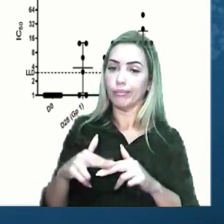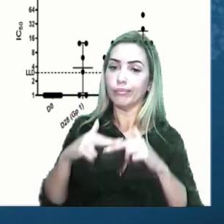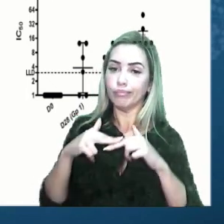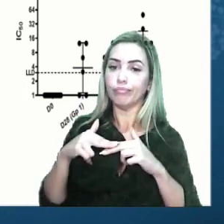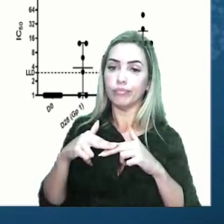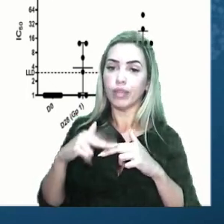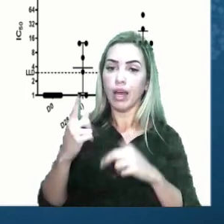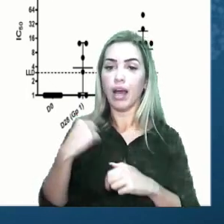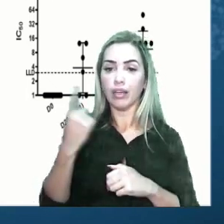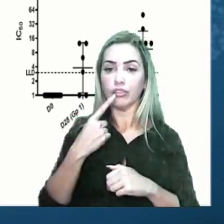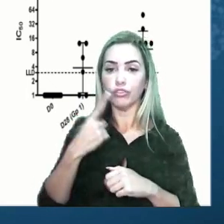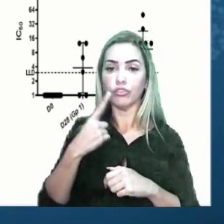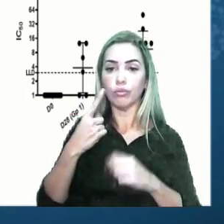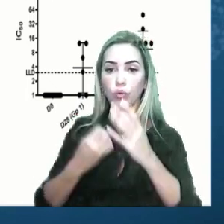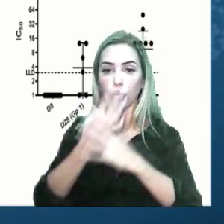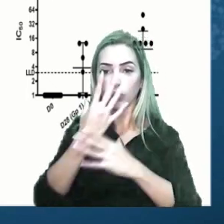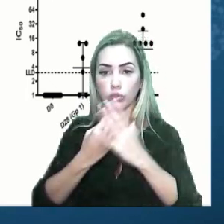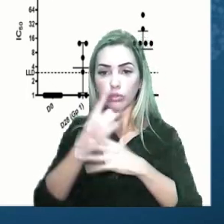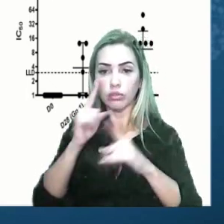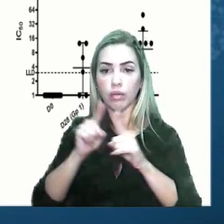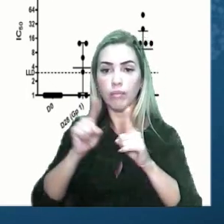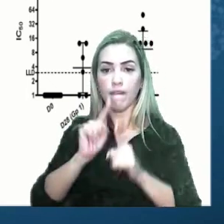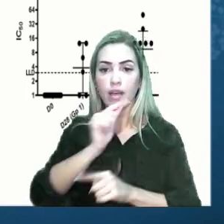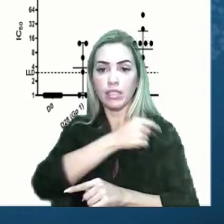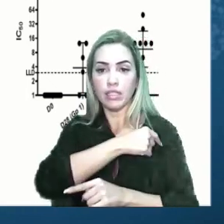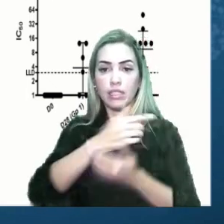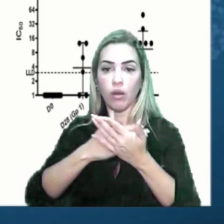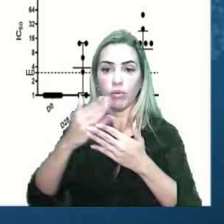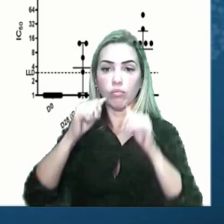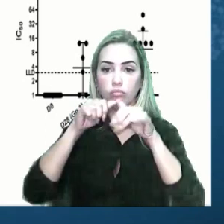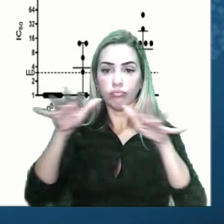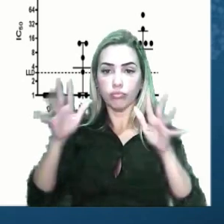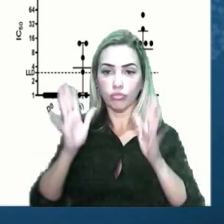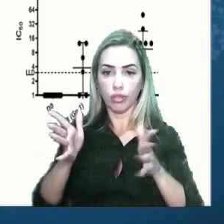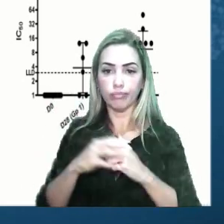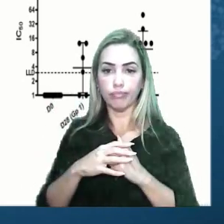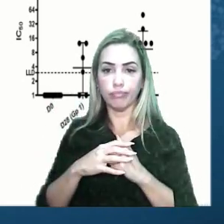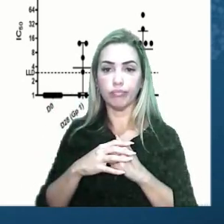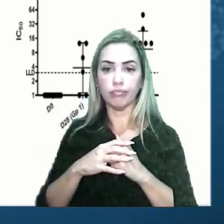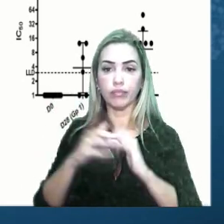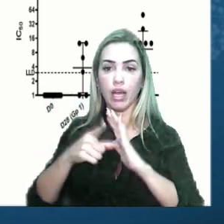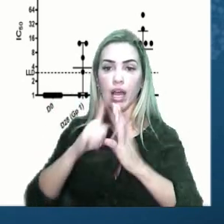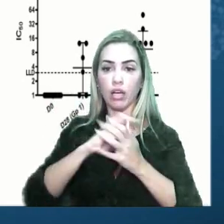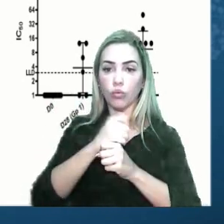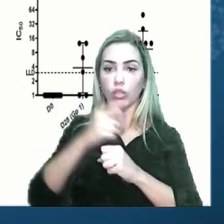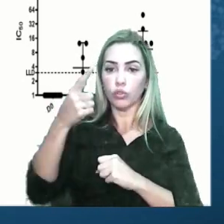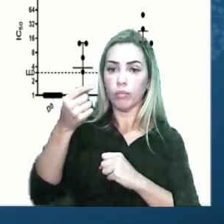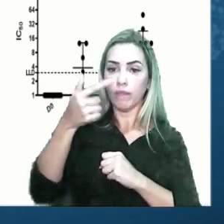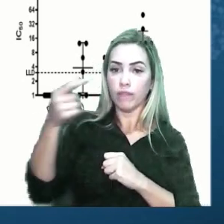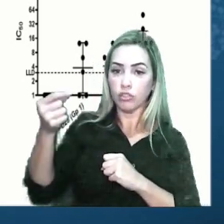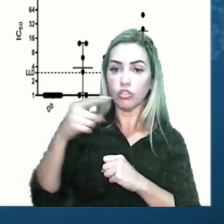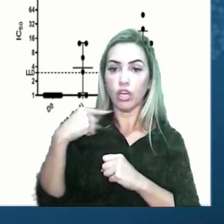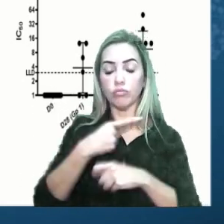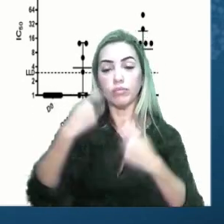a gente produziu as vacinas e começamos a distribuir. Antes de 2020, a gente tinha